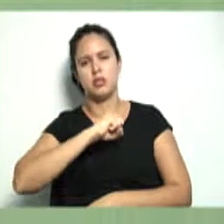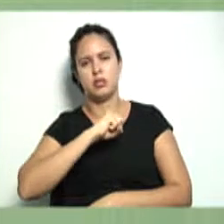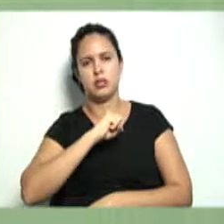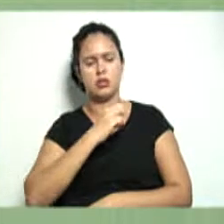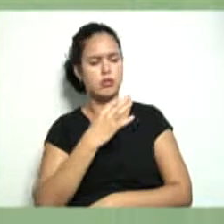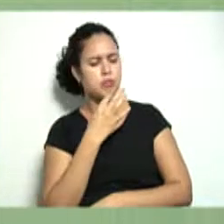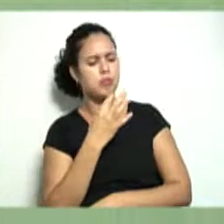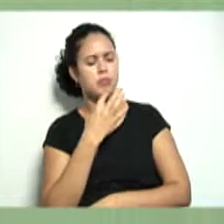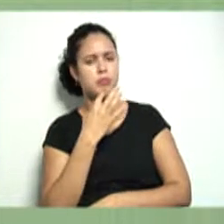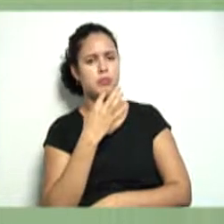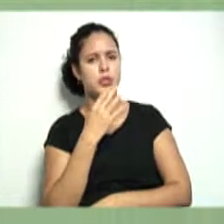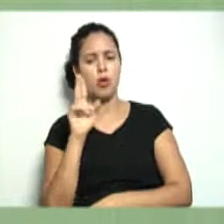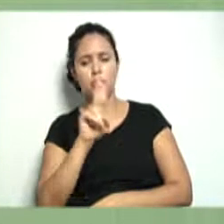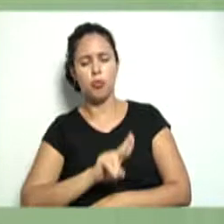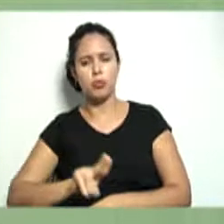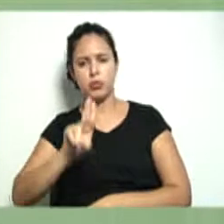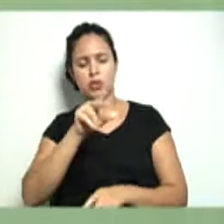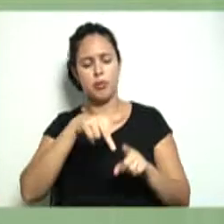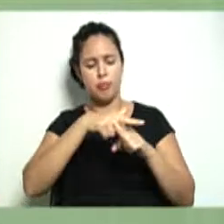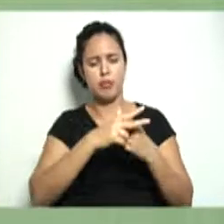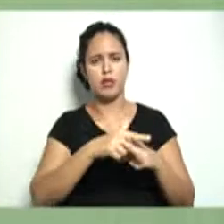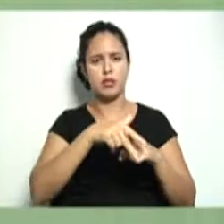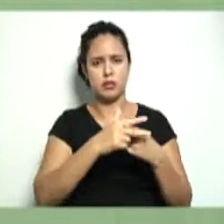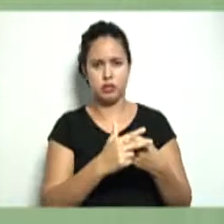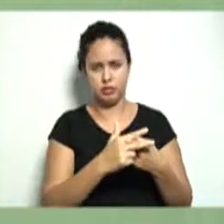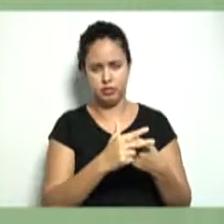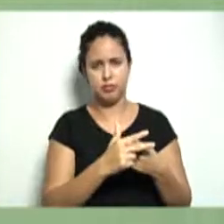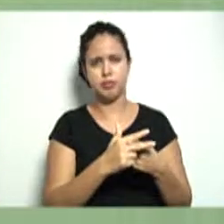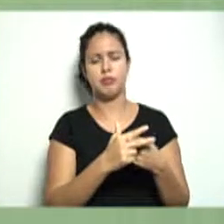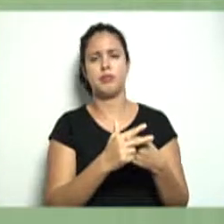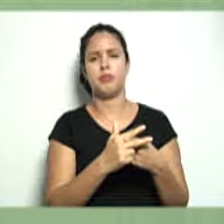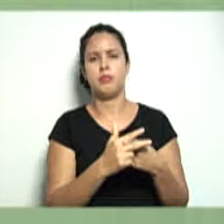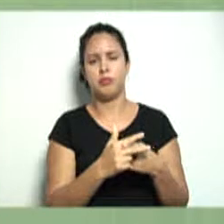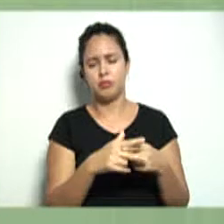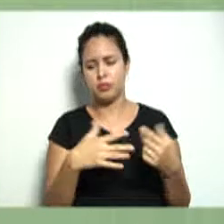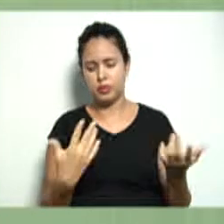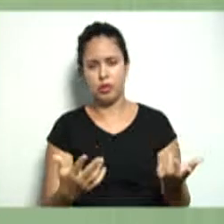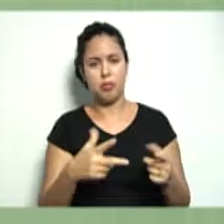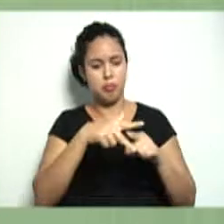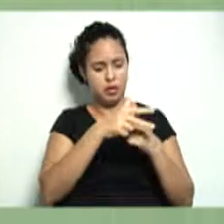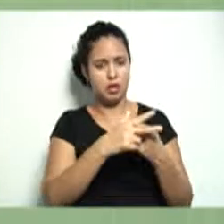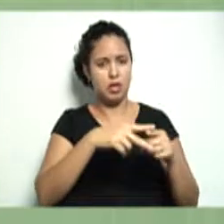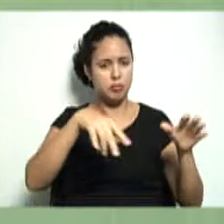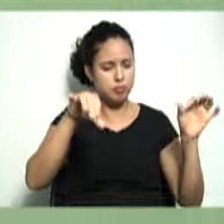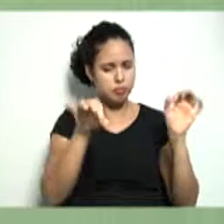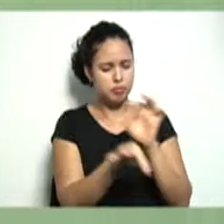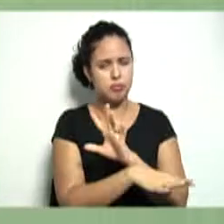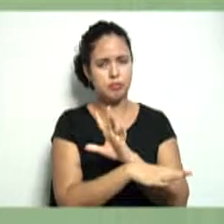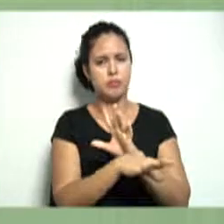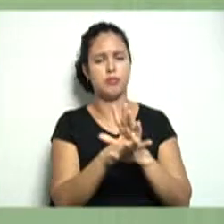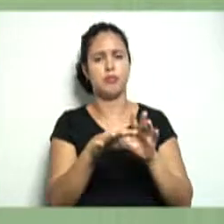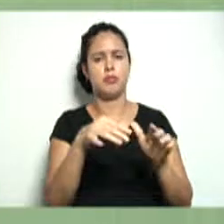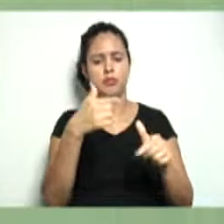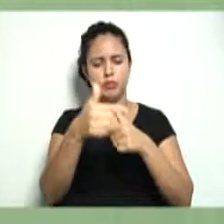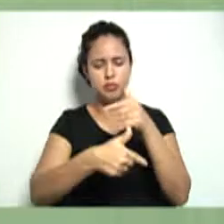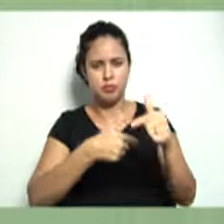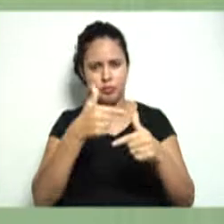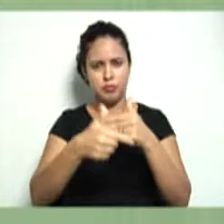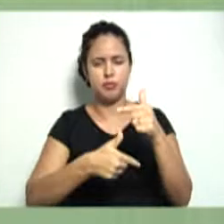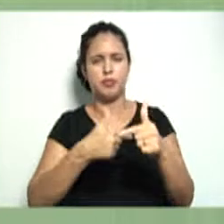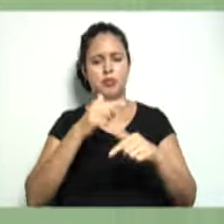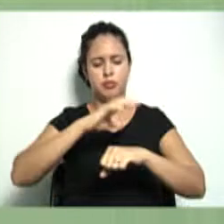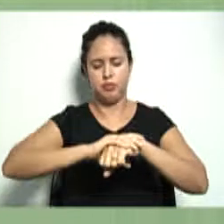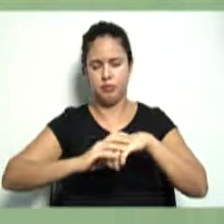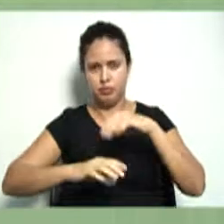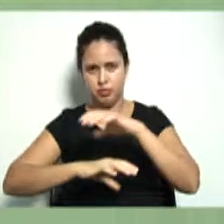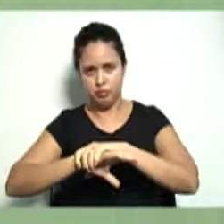O uso da máquina acabou com o trabalho especializado, pois alguns trabalhos manuais passaram a ser realizados